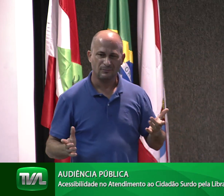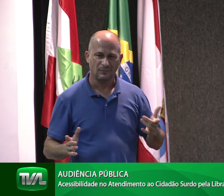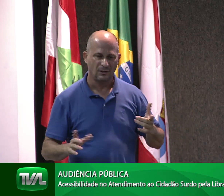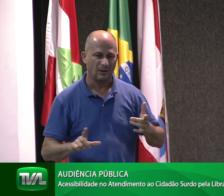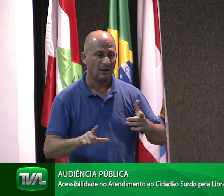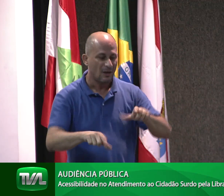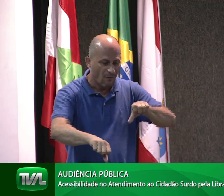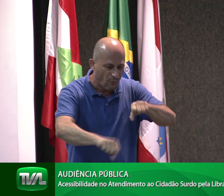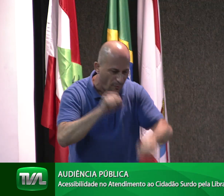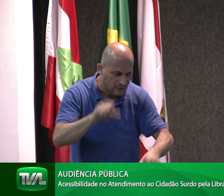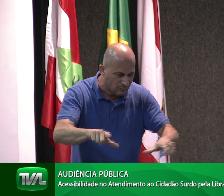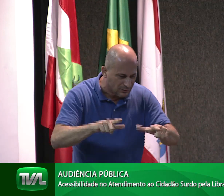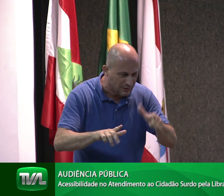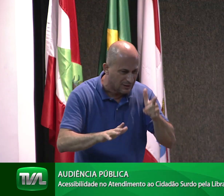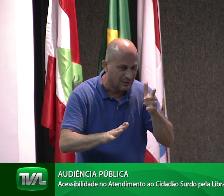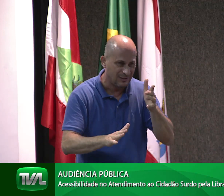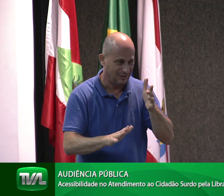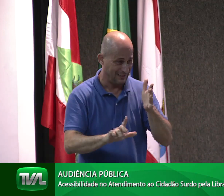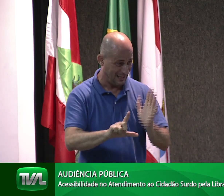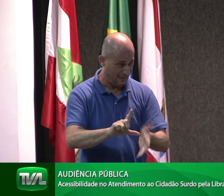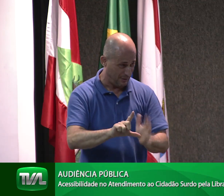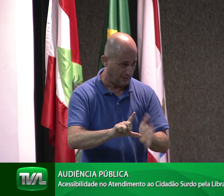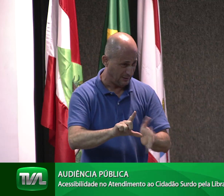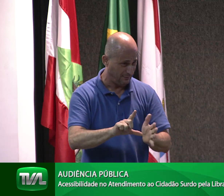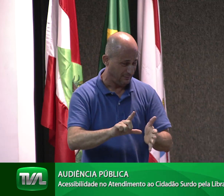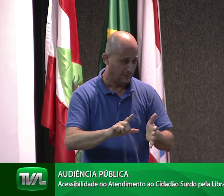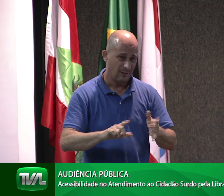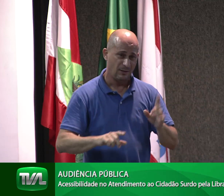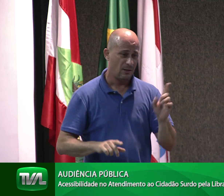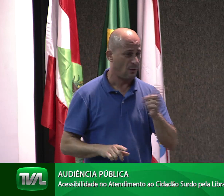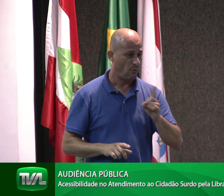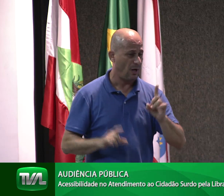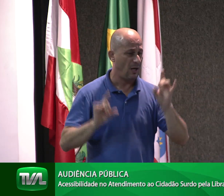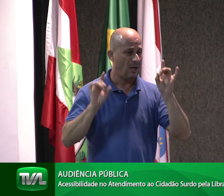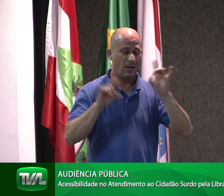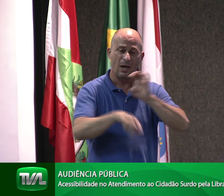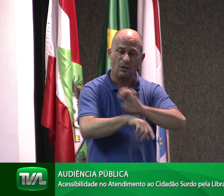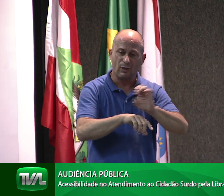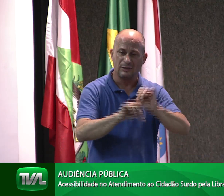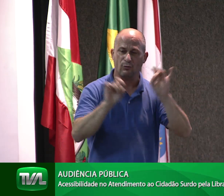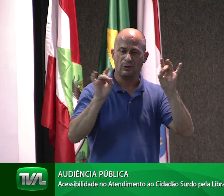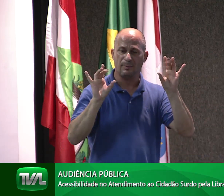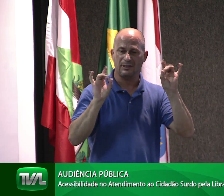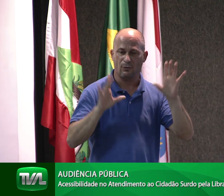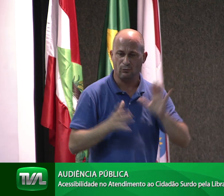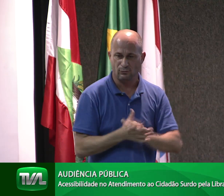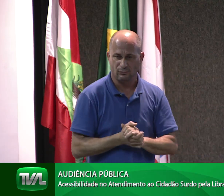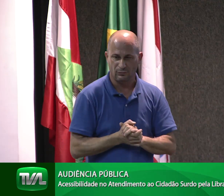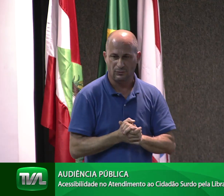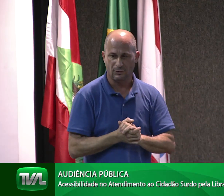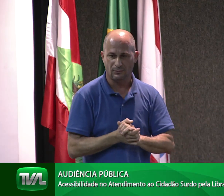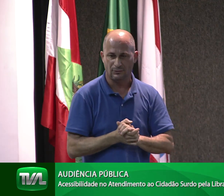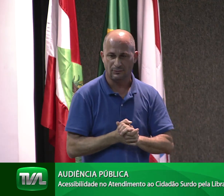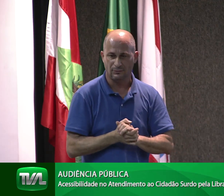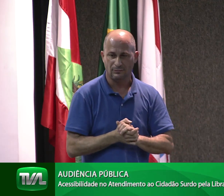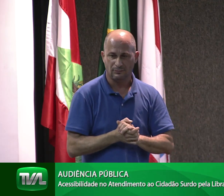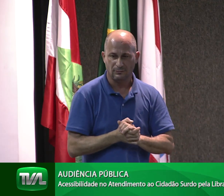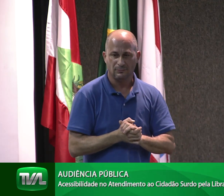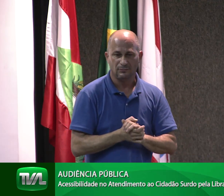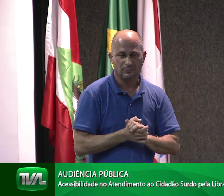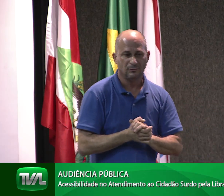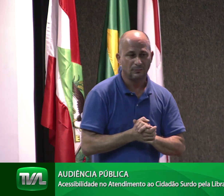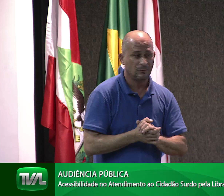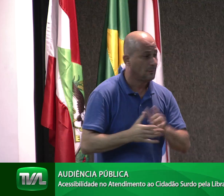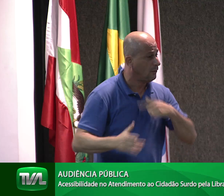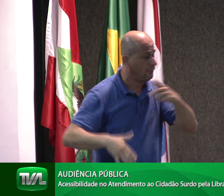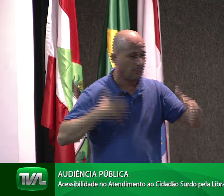enquanto professores. A gente tinha toda a formação, mas a gente não podia. Ele tinha que ser educação especial, não